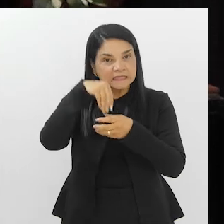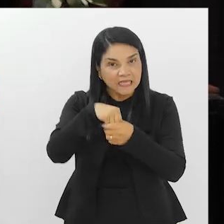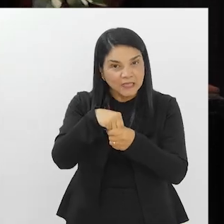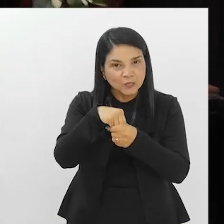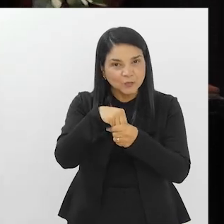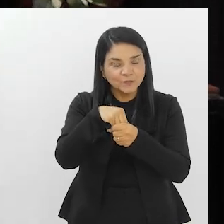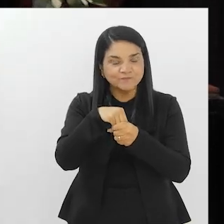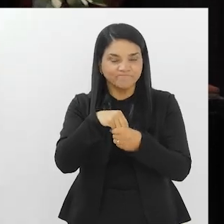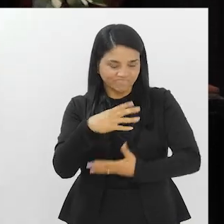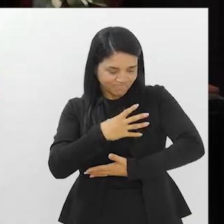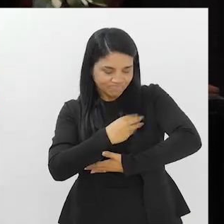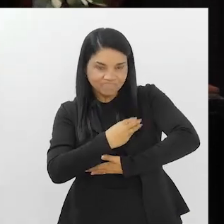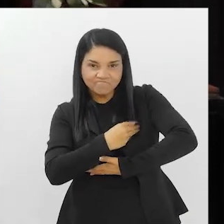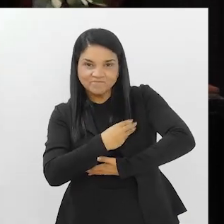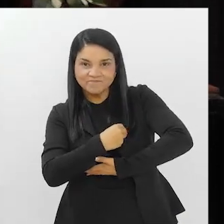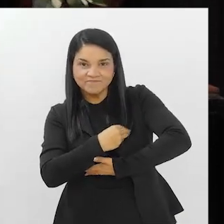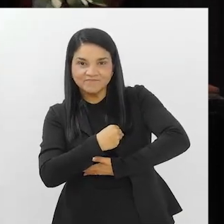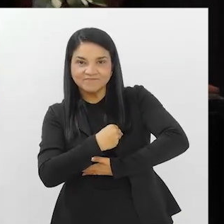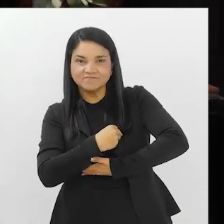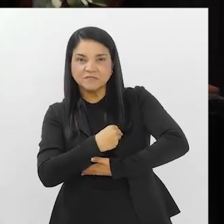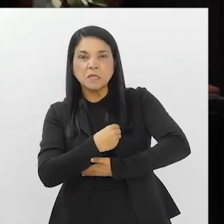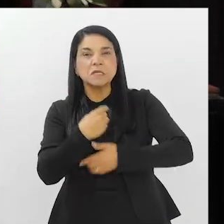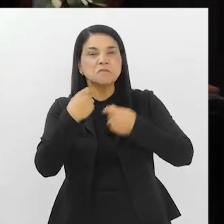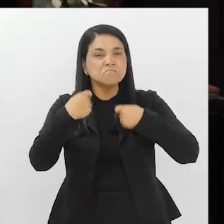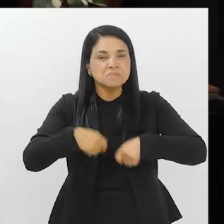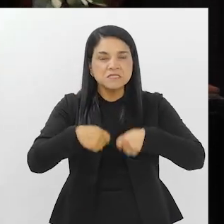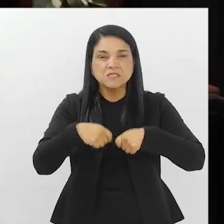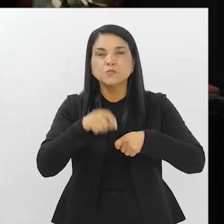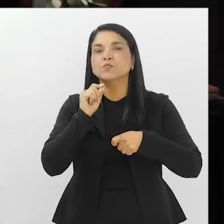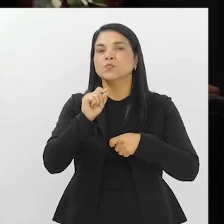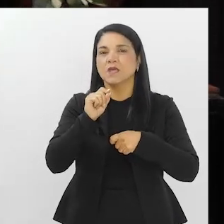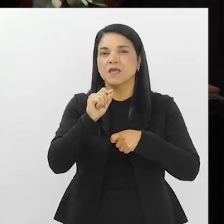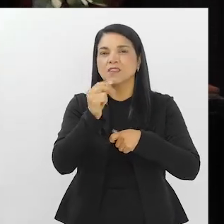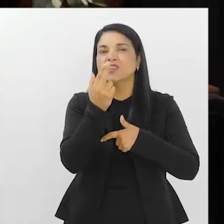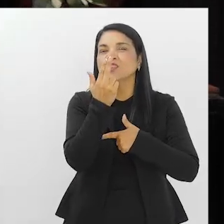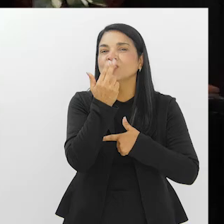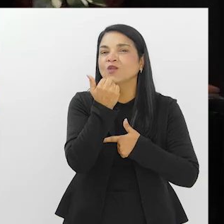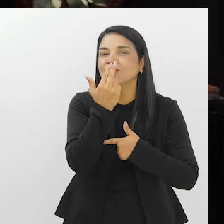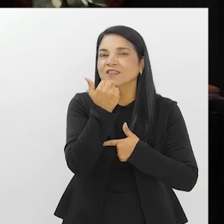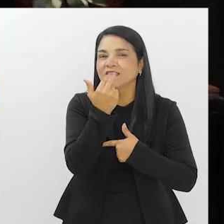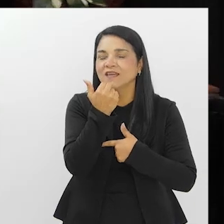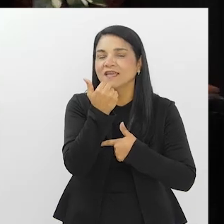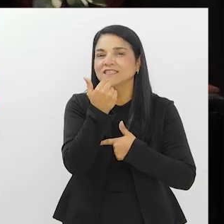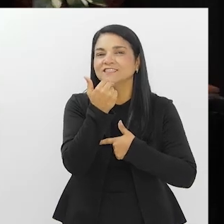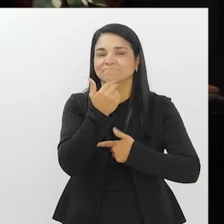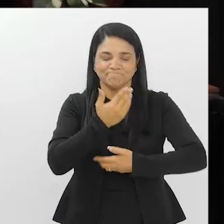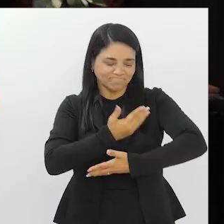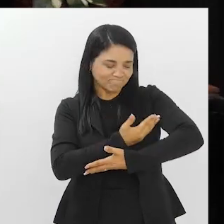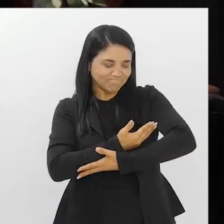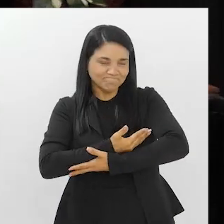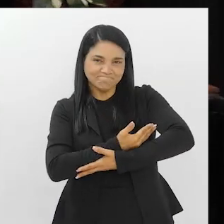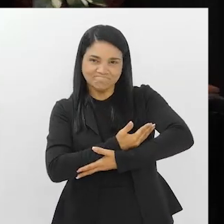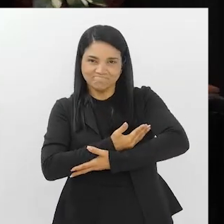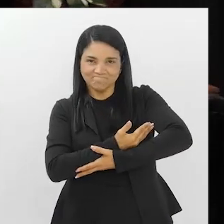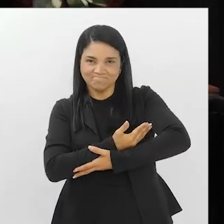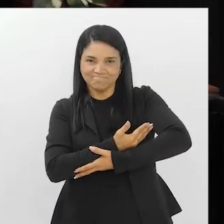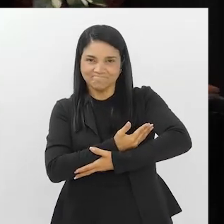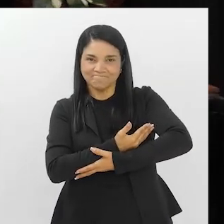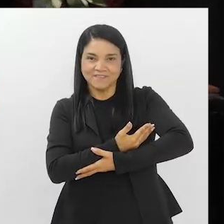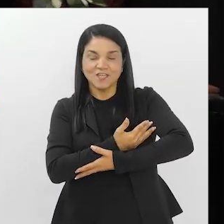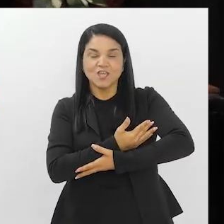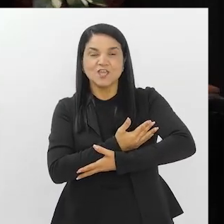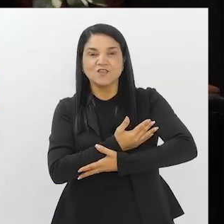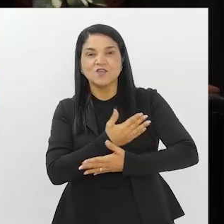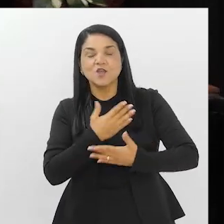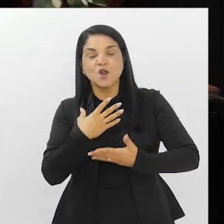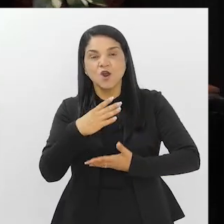condensado tudo o que é necessário para a vida em um único alimento que não só nutre, mas conecta. E por falar em conexão,